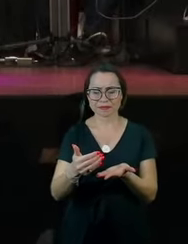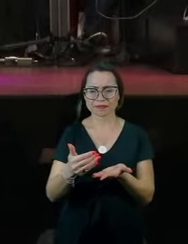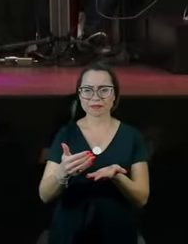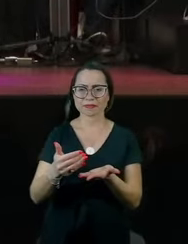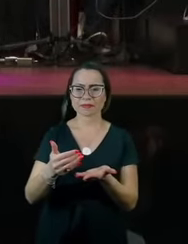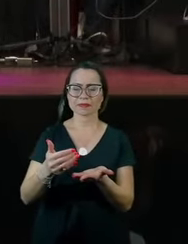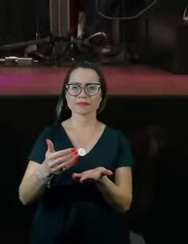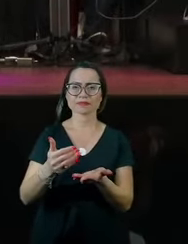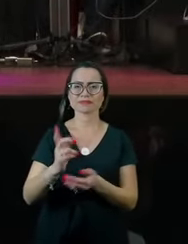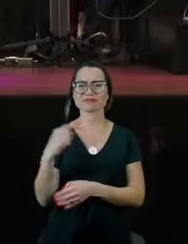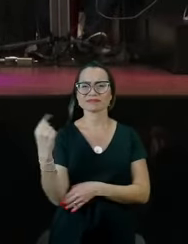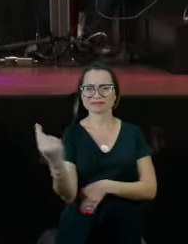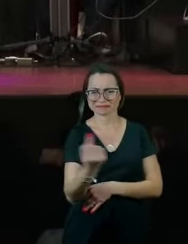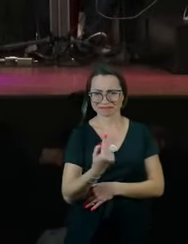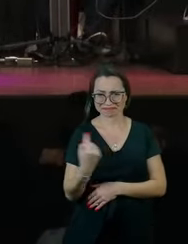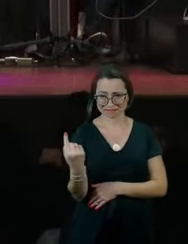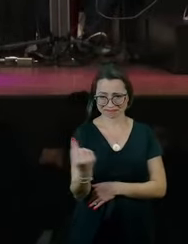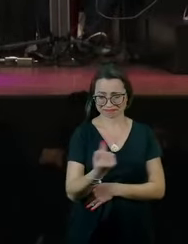Todos nós,